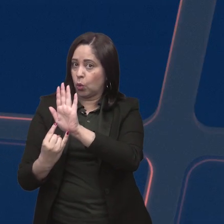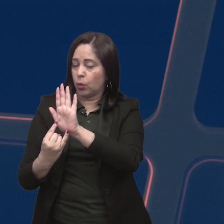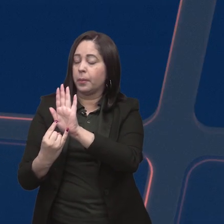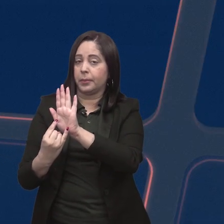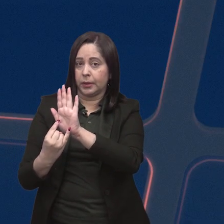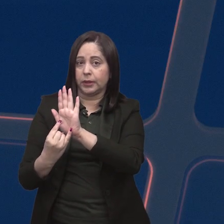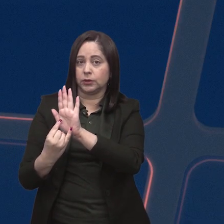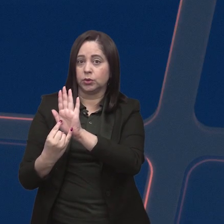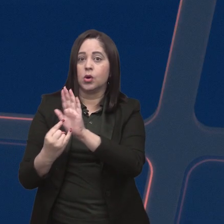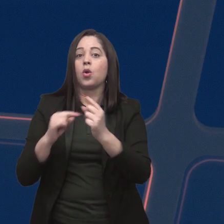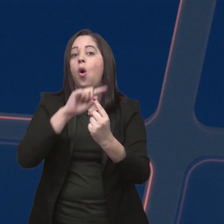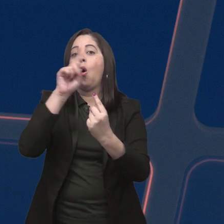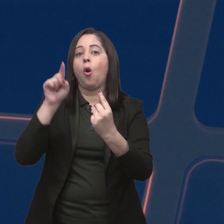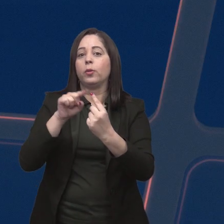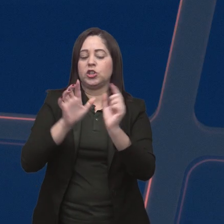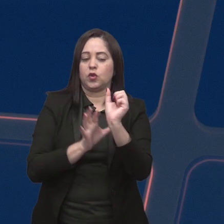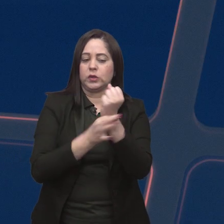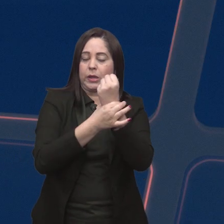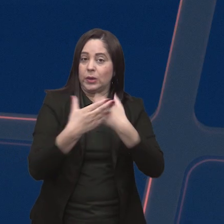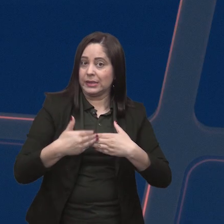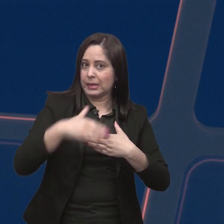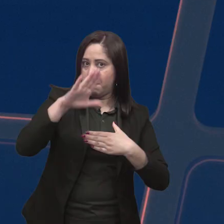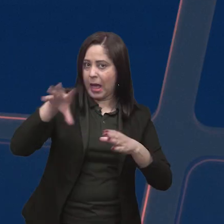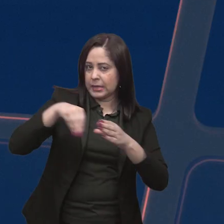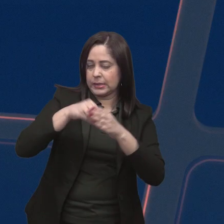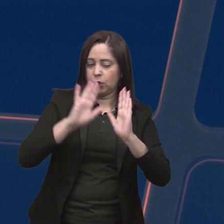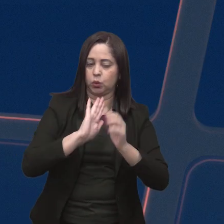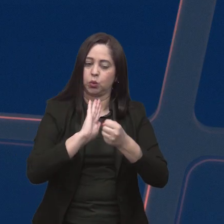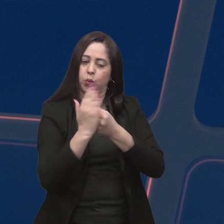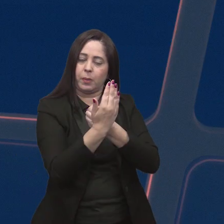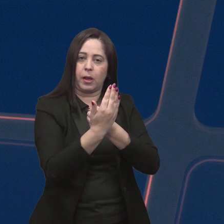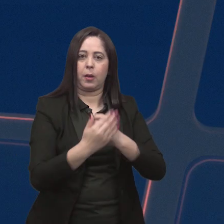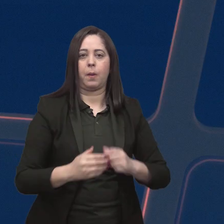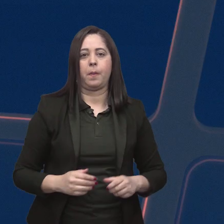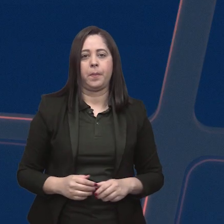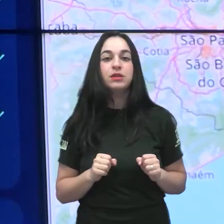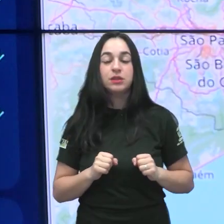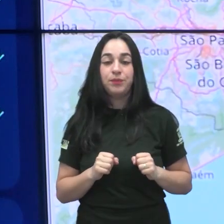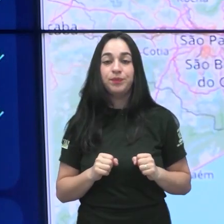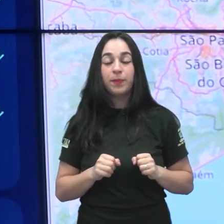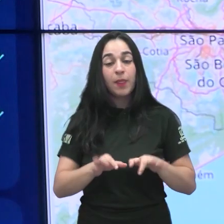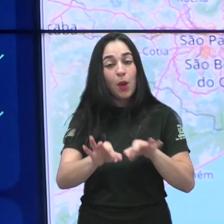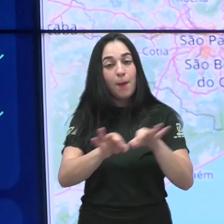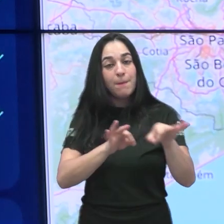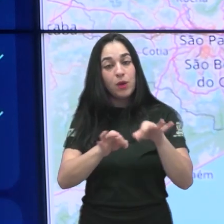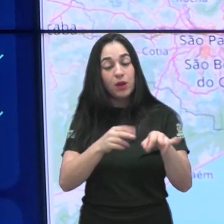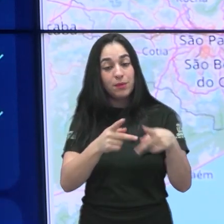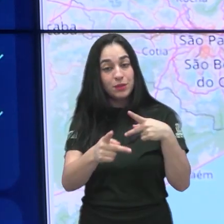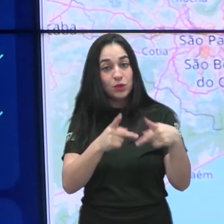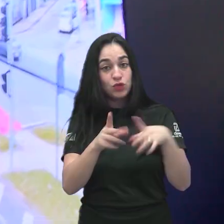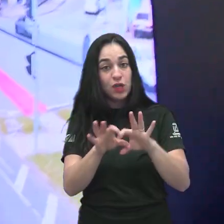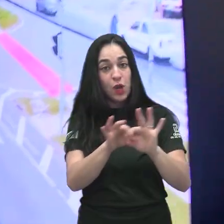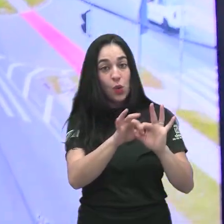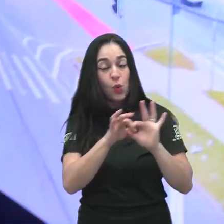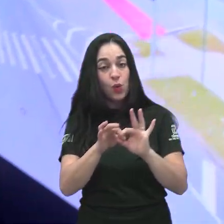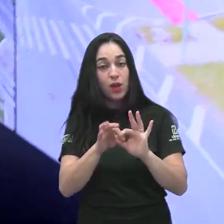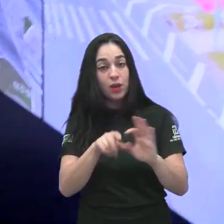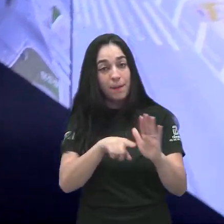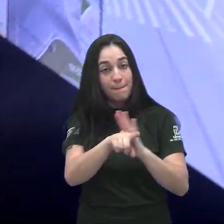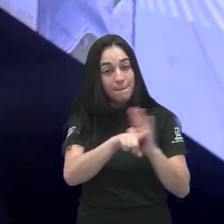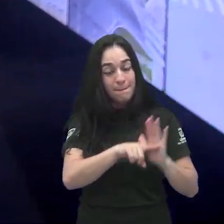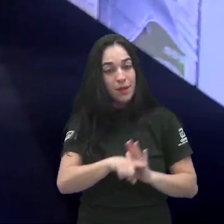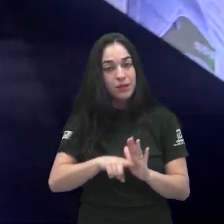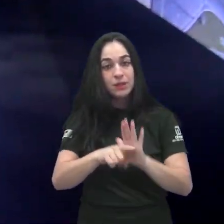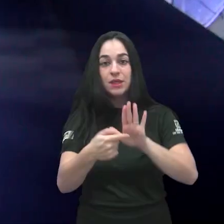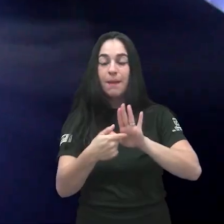requerimentos aos batalhões e à Prefeitura para medidas de segurança nos bairros. Os dados divulgados pelo programa